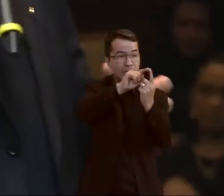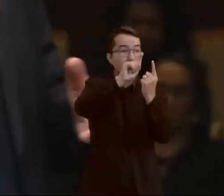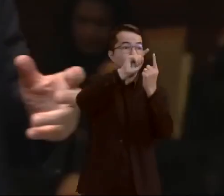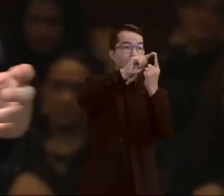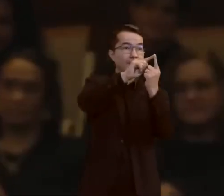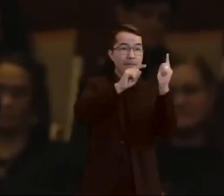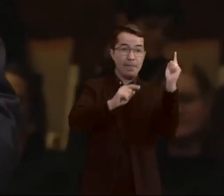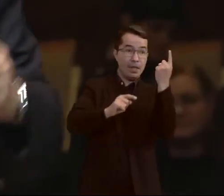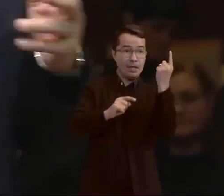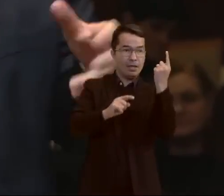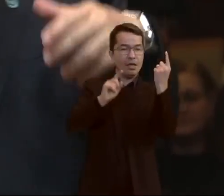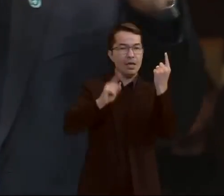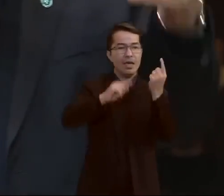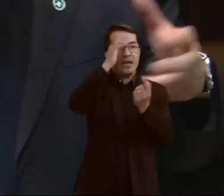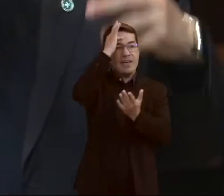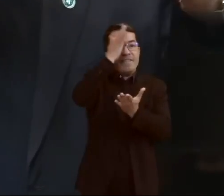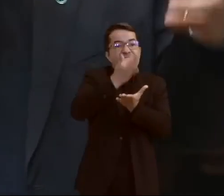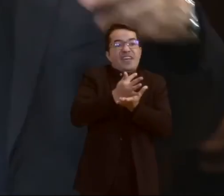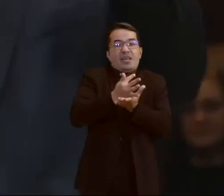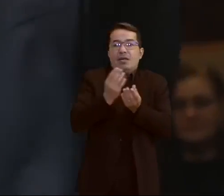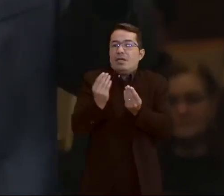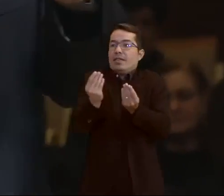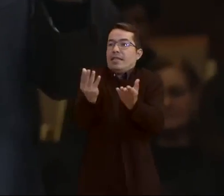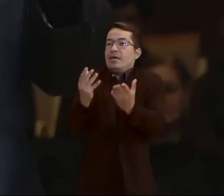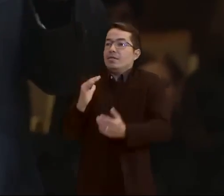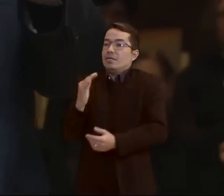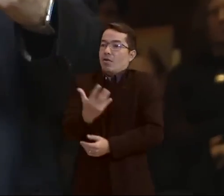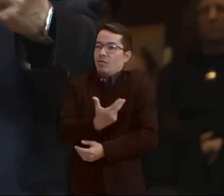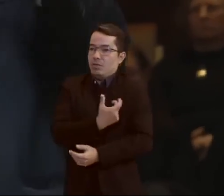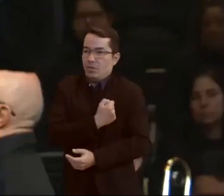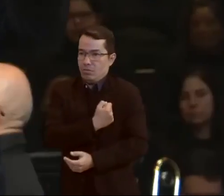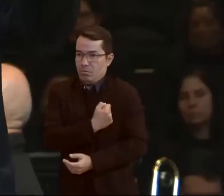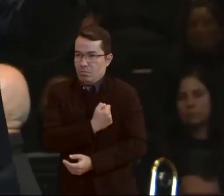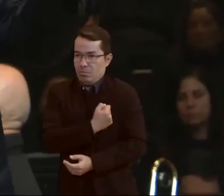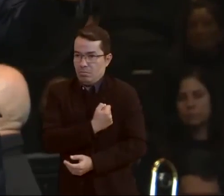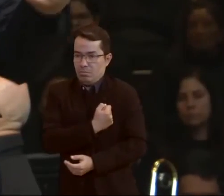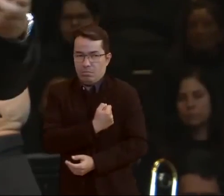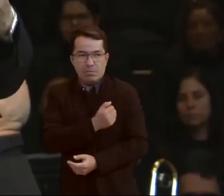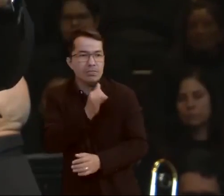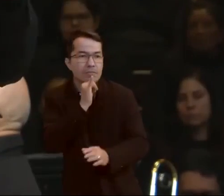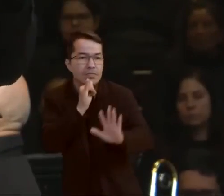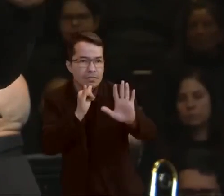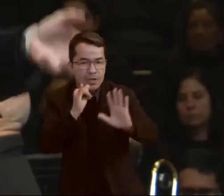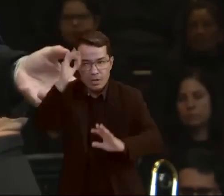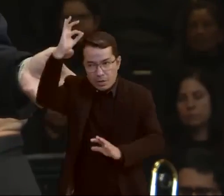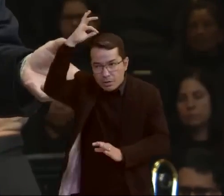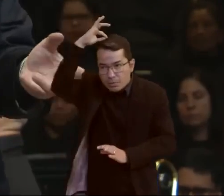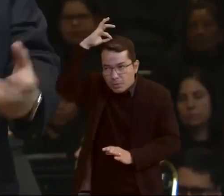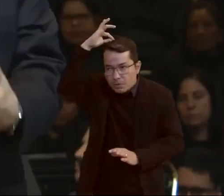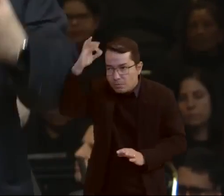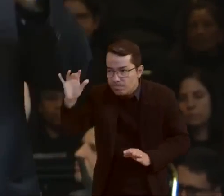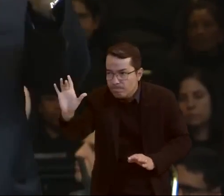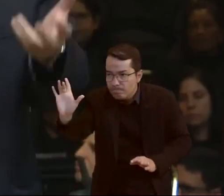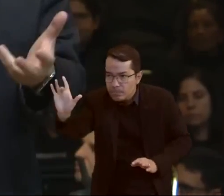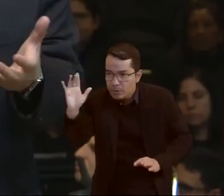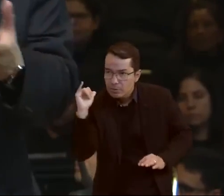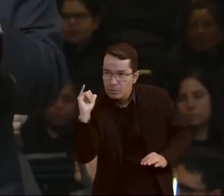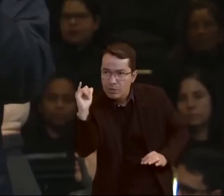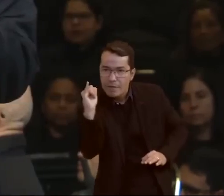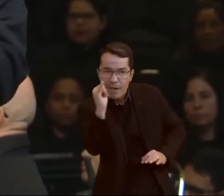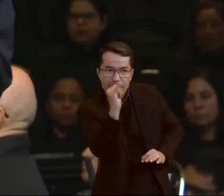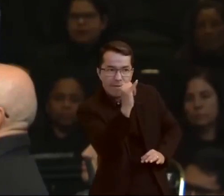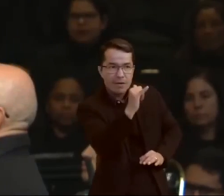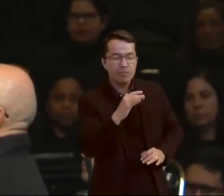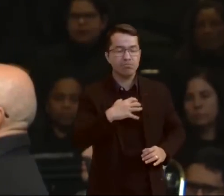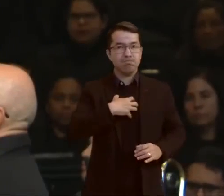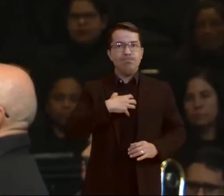do Espírito Santo que nos convence do pecado, da justiça, do juízo, e a gente concorda que a gente precisa de salvação, que a gente precisa de